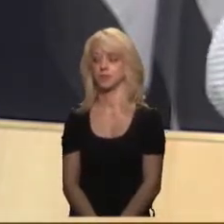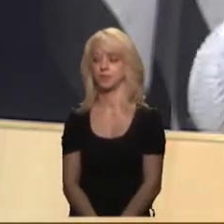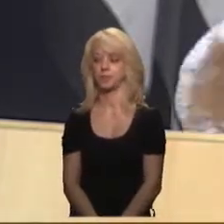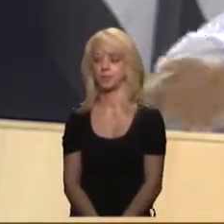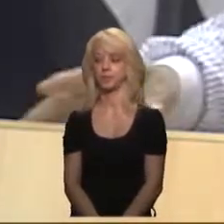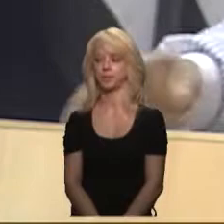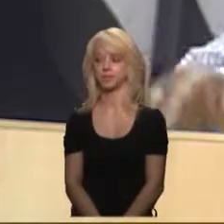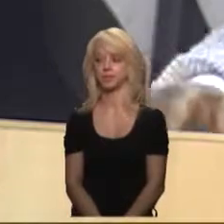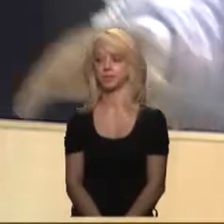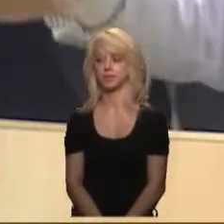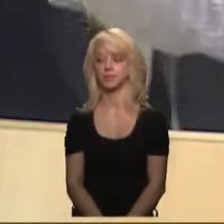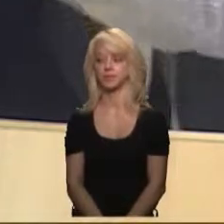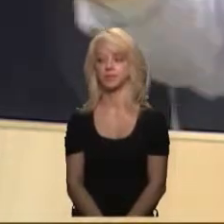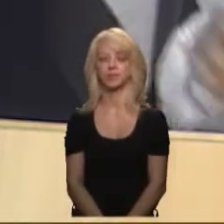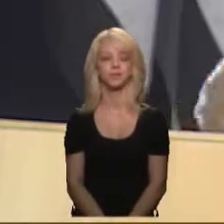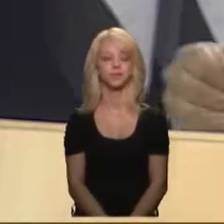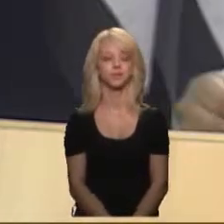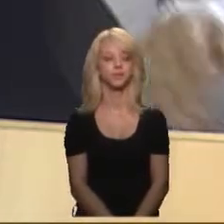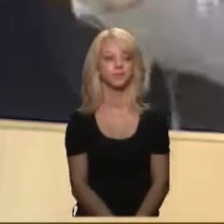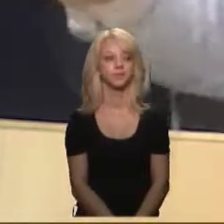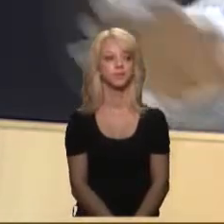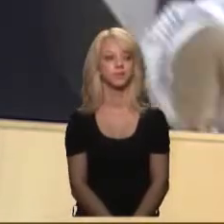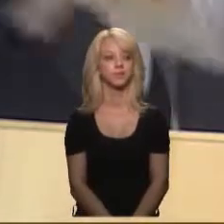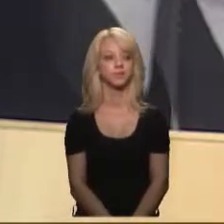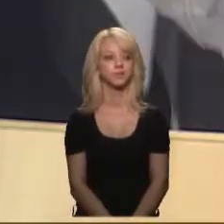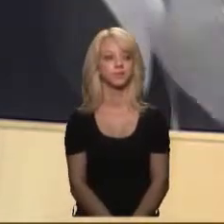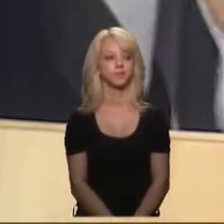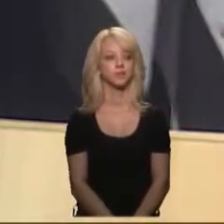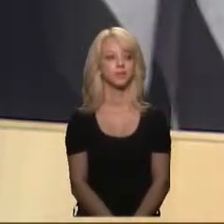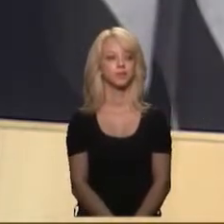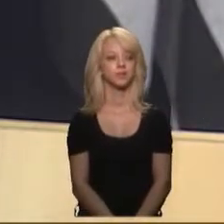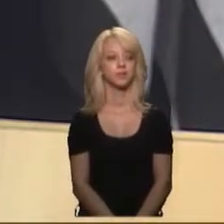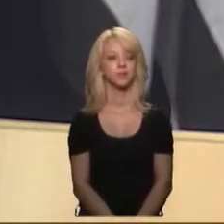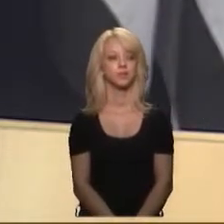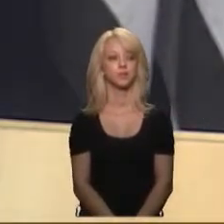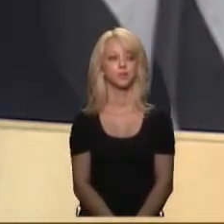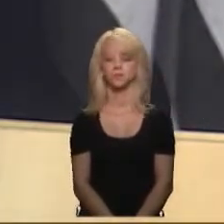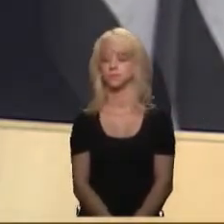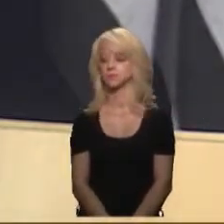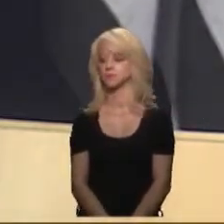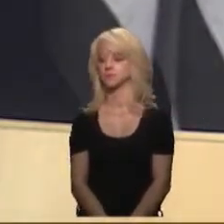casa, eu pego alguma coisinha, mando ela fazer. Depois que ela fazer, eu dou para ela o que comer.